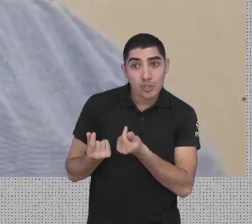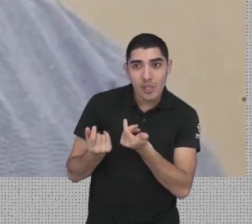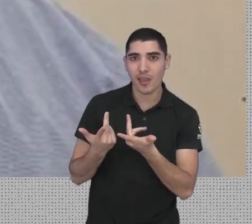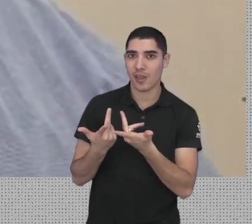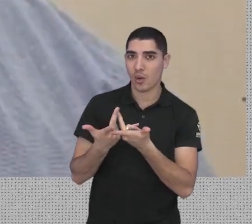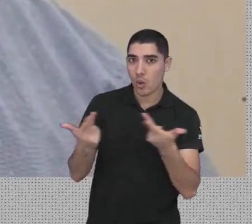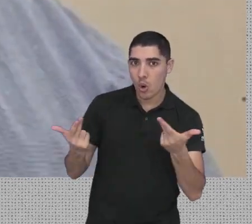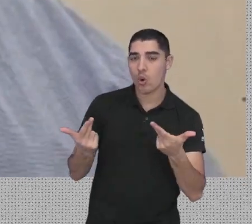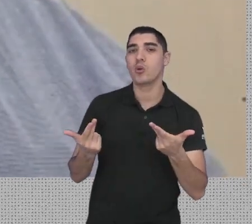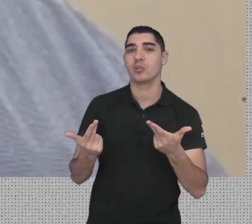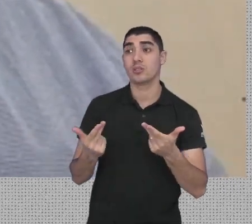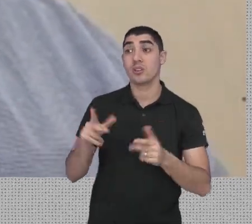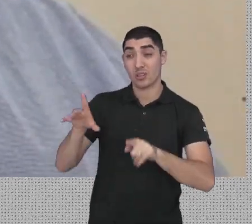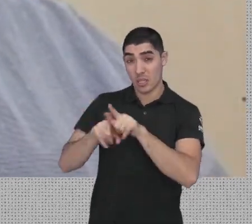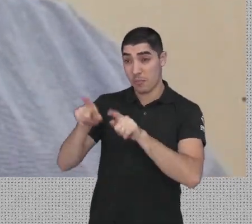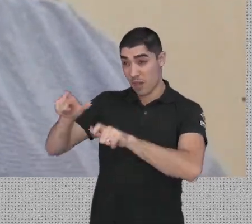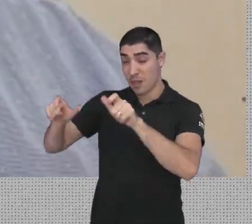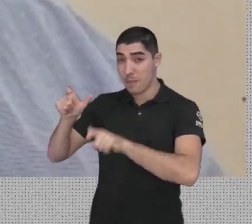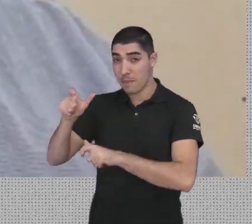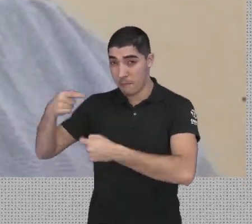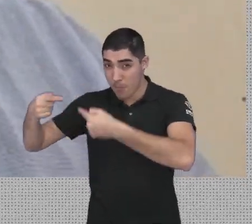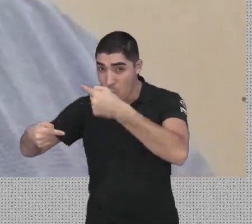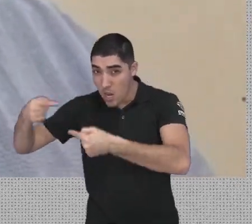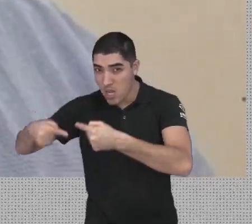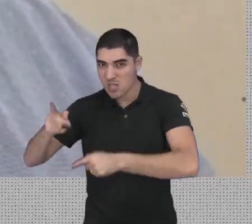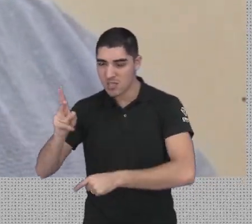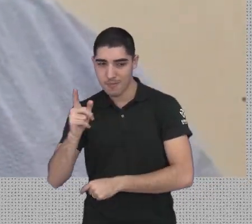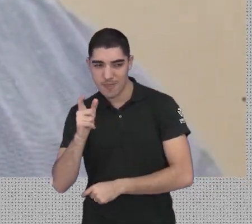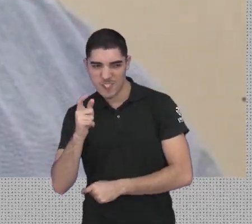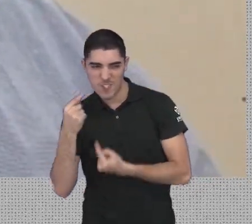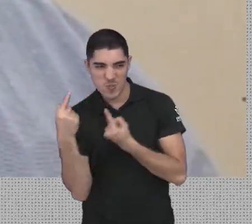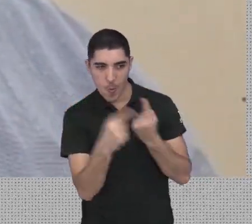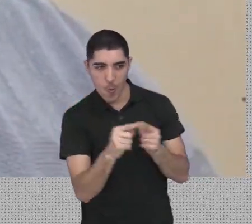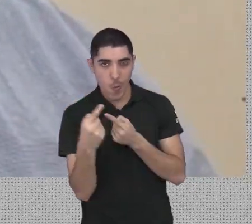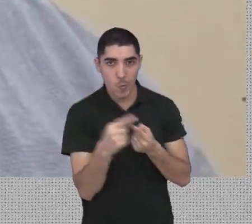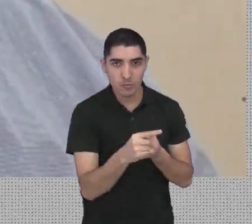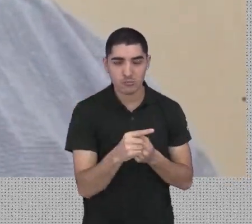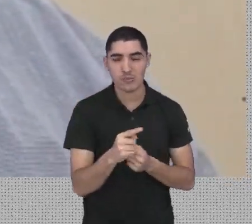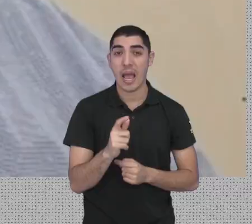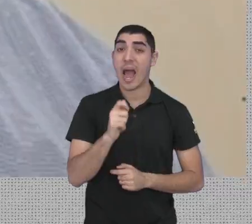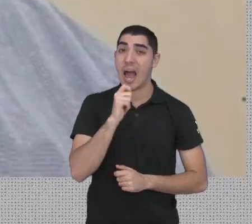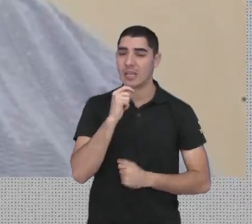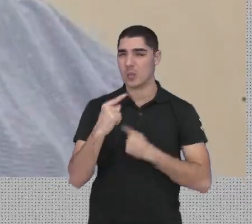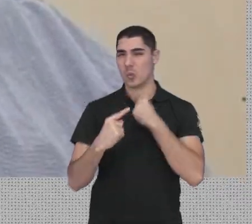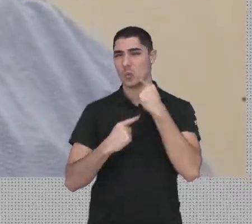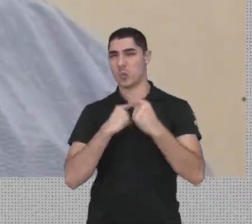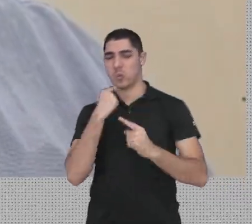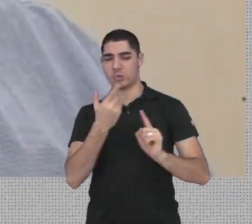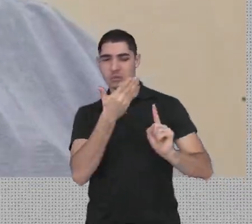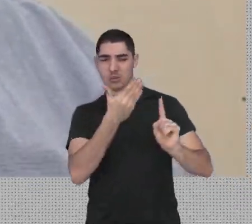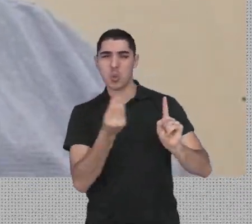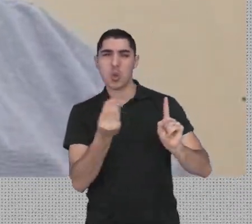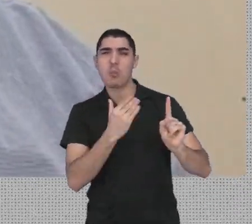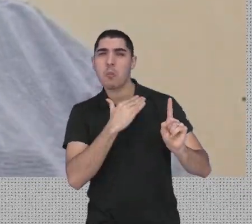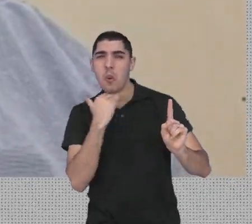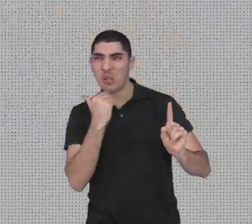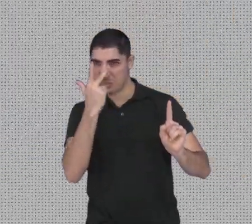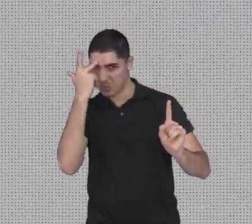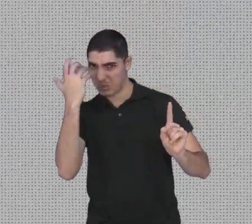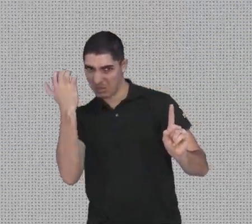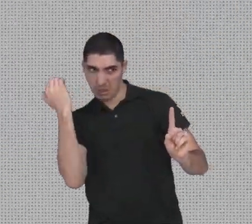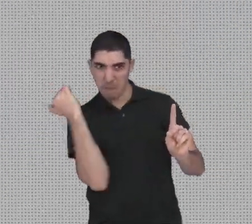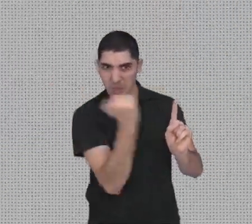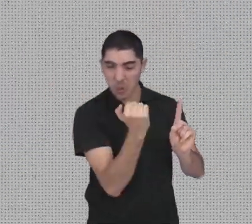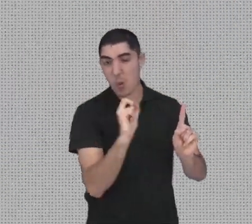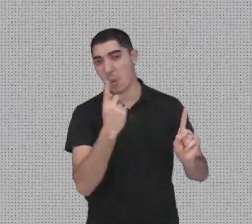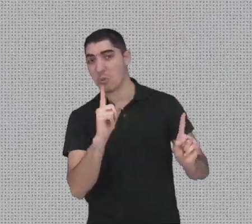como havia muitos interesses políticos envolvidos nessa questão, permanece a dúvida sobre a morte do Siqueira, se foi acidental ou não.